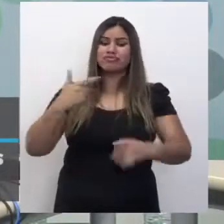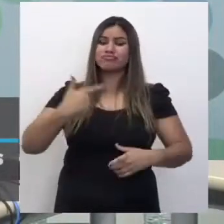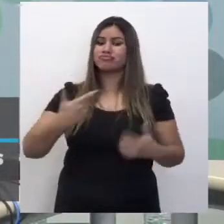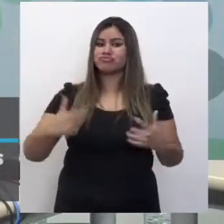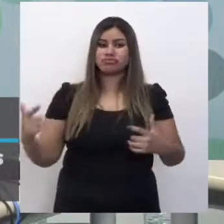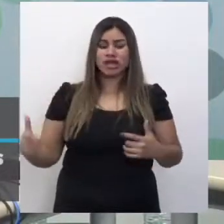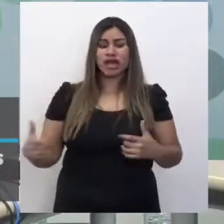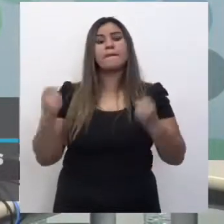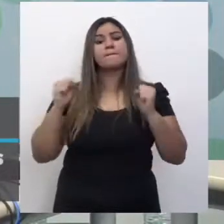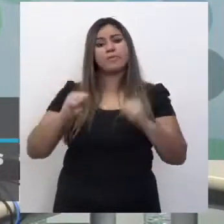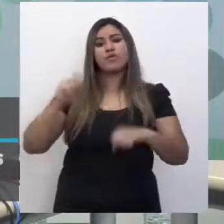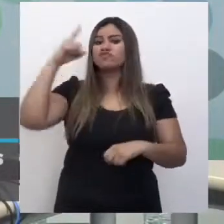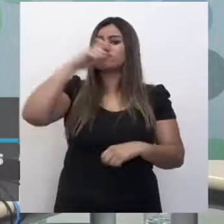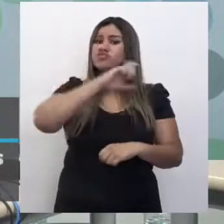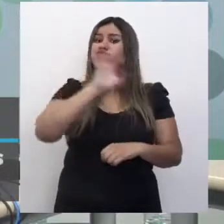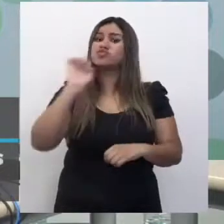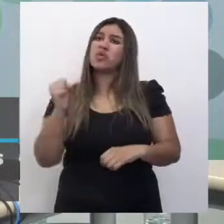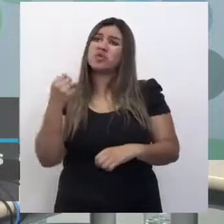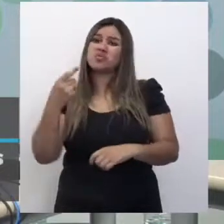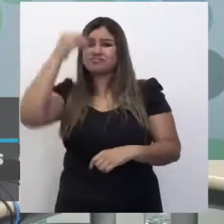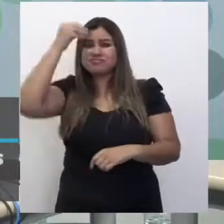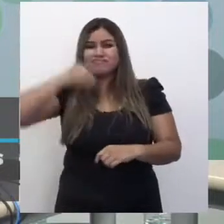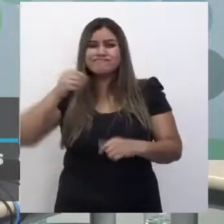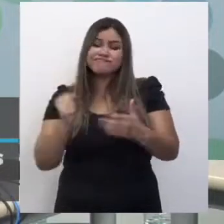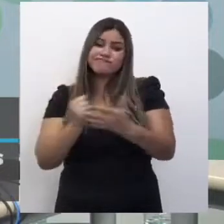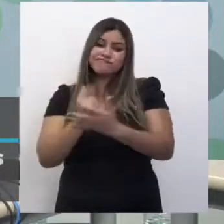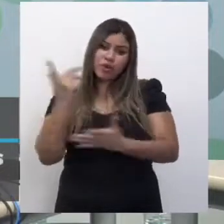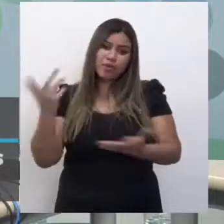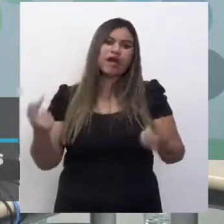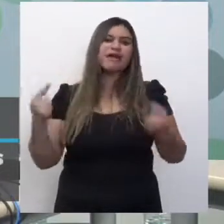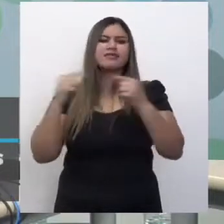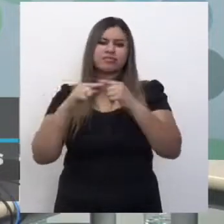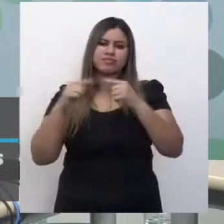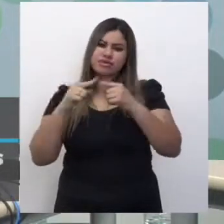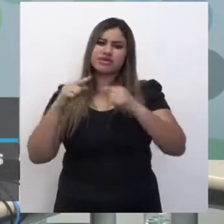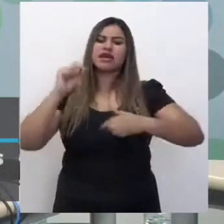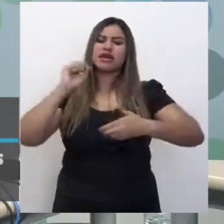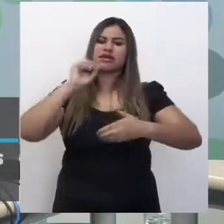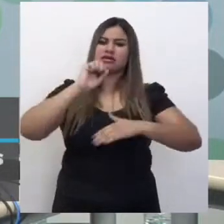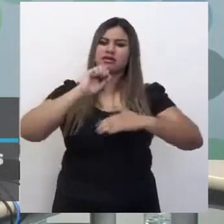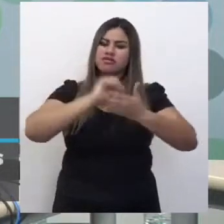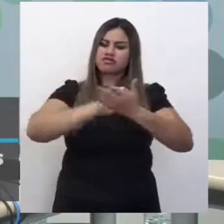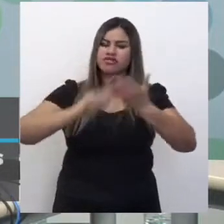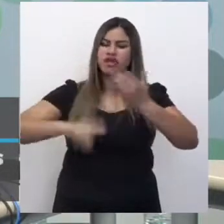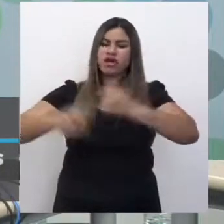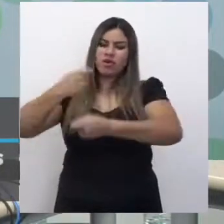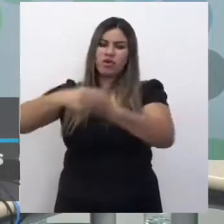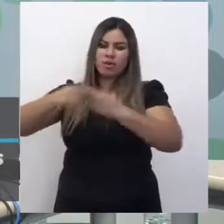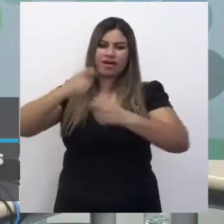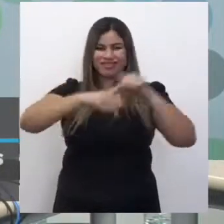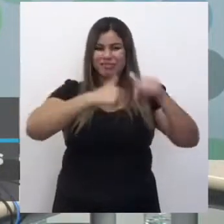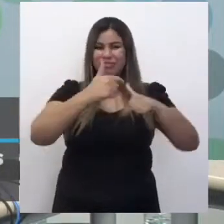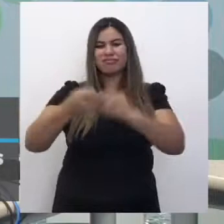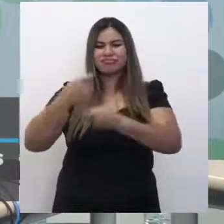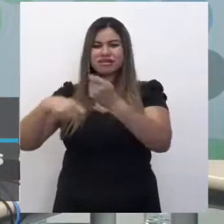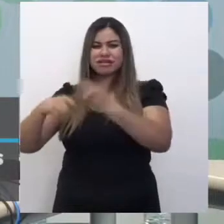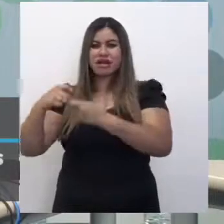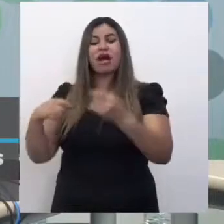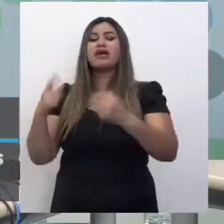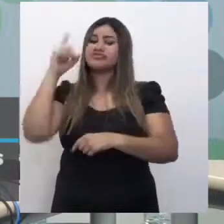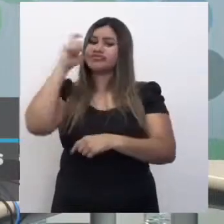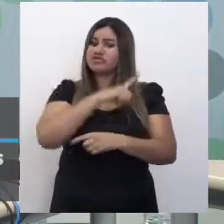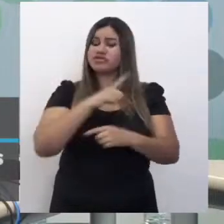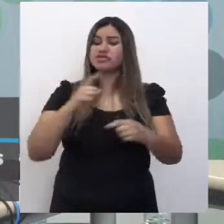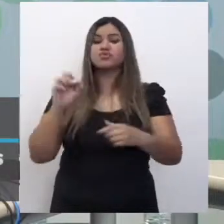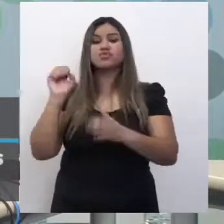dificultar ou impedir a pessoa de adquirir. Então, é um empecilho, sim, para as atividades comerciais aí, tá? Desde o século XIII